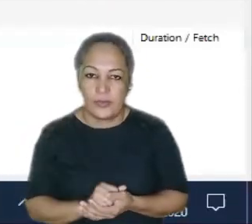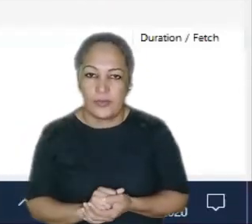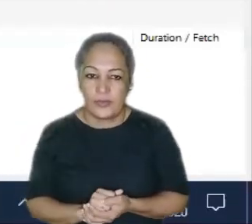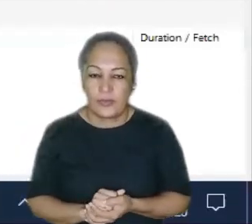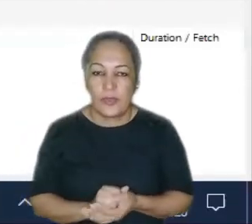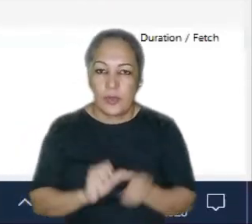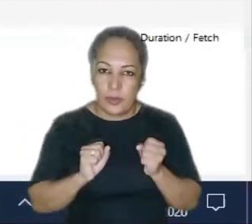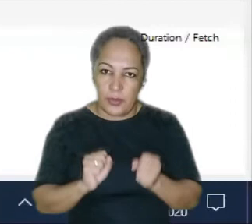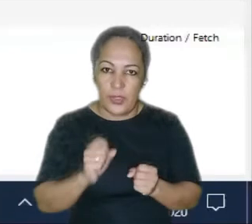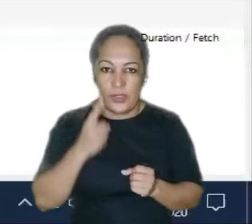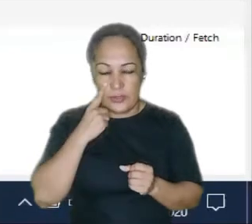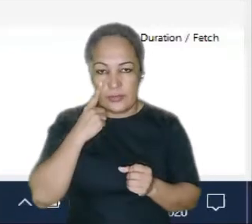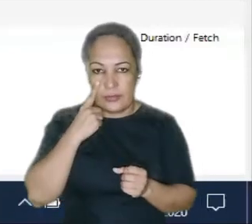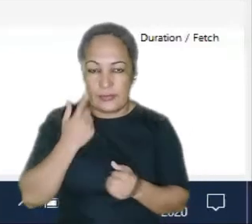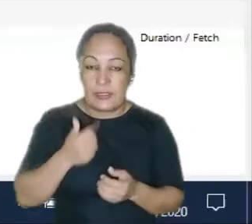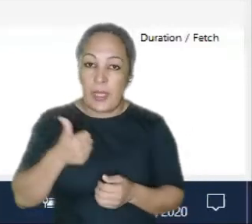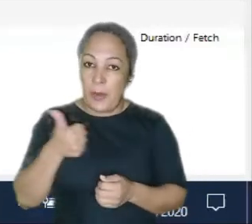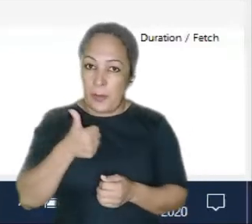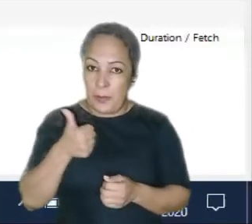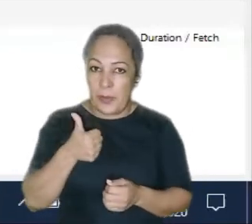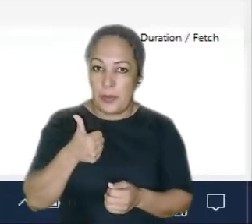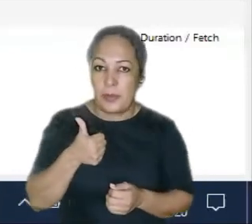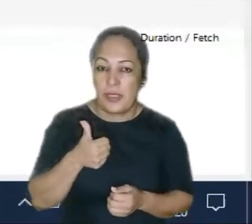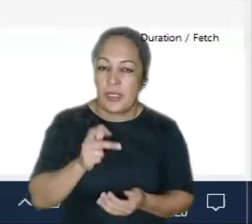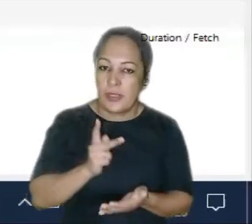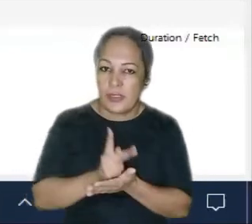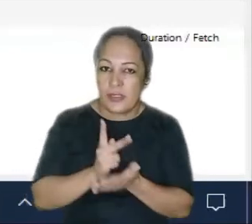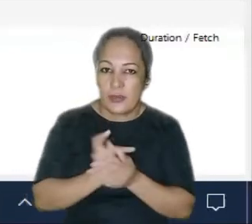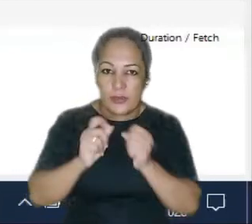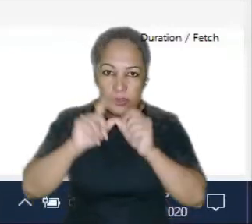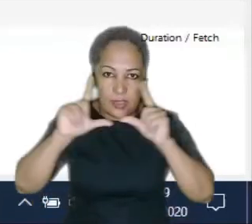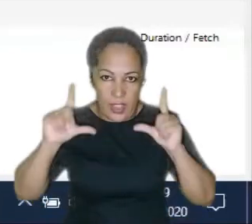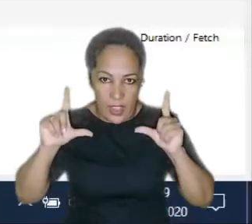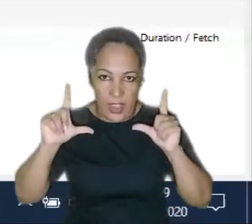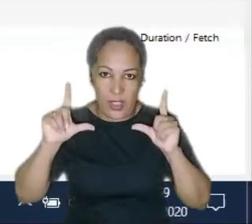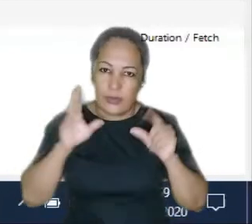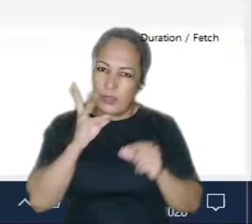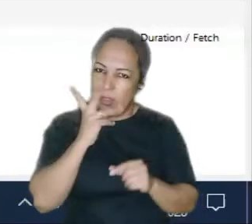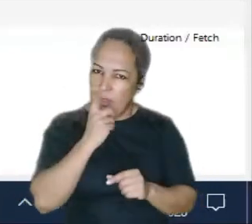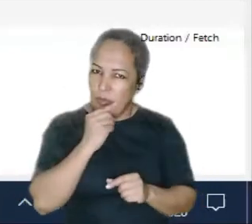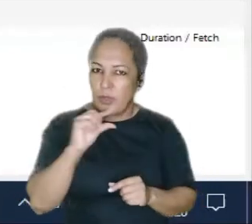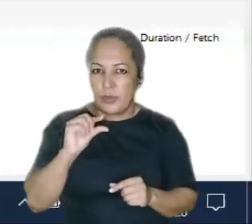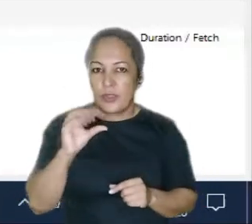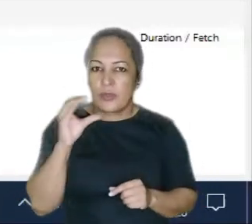A primeira execução, sempre quando você abre a primeira vez o SGBD, demora um pouquinho, depois ela é bem rapidinha.